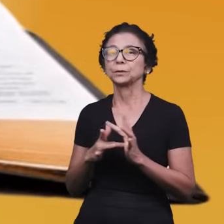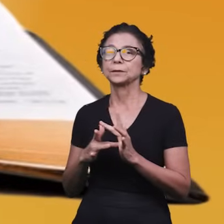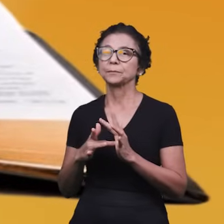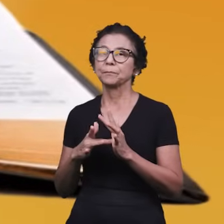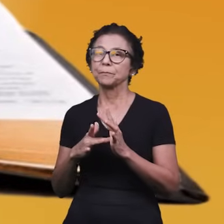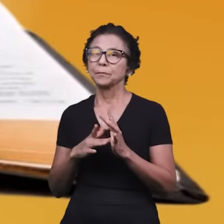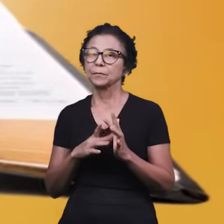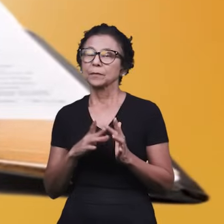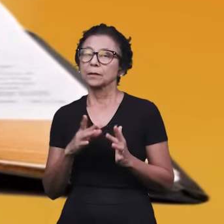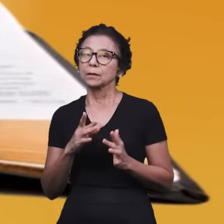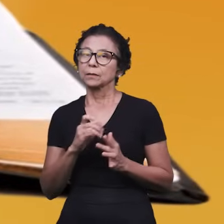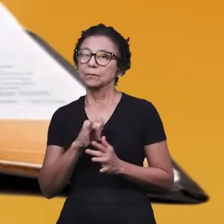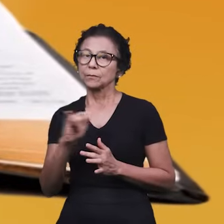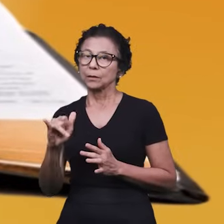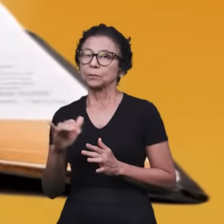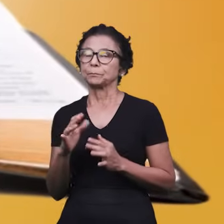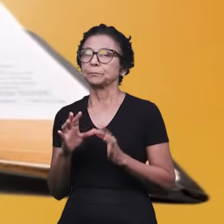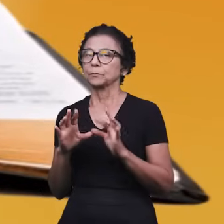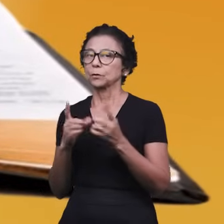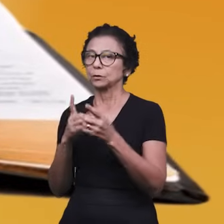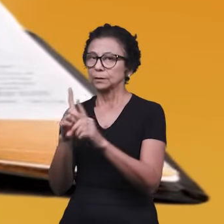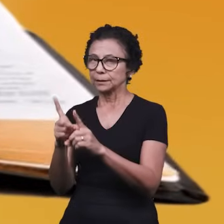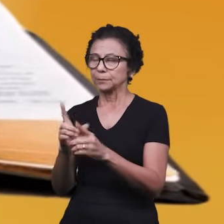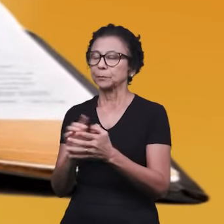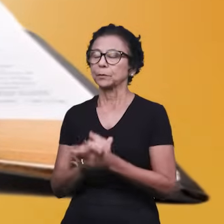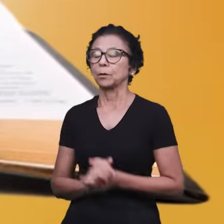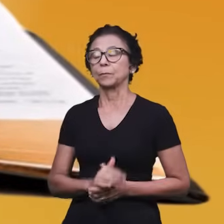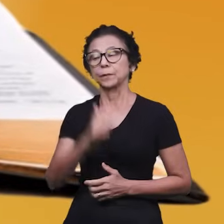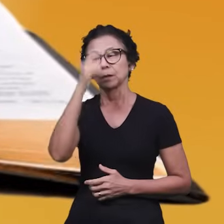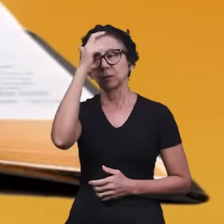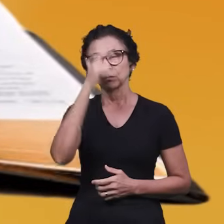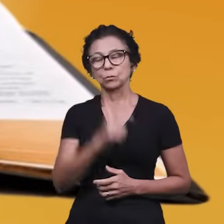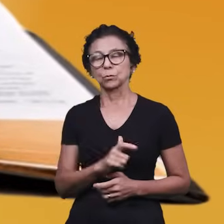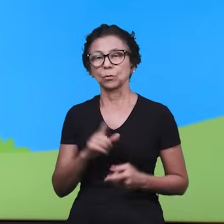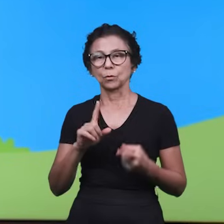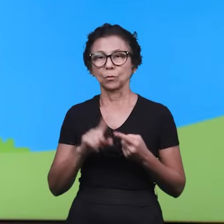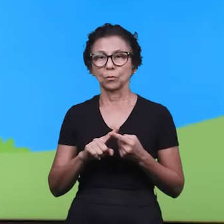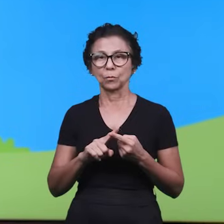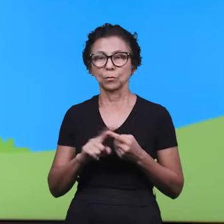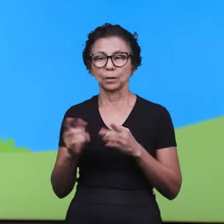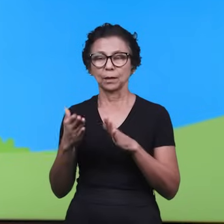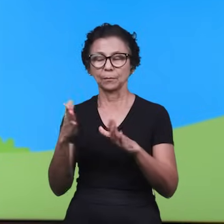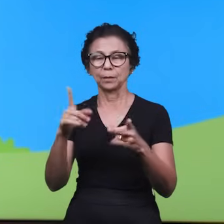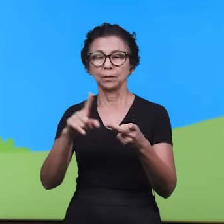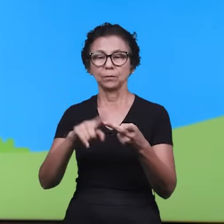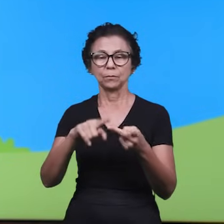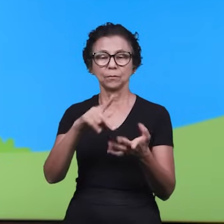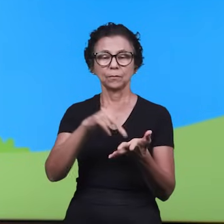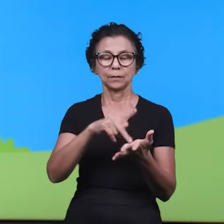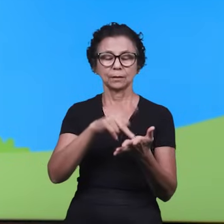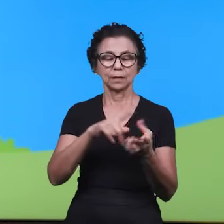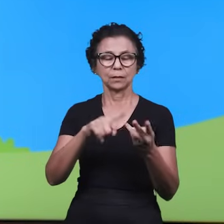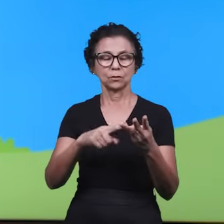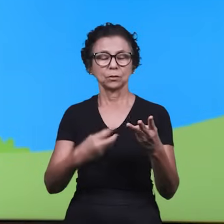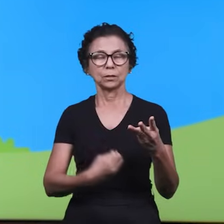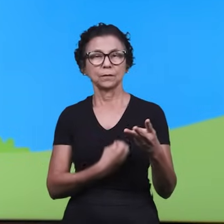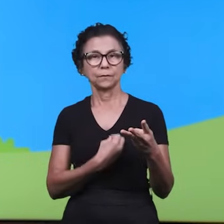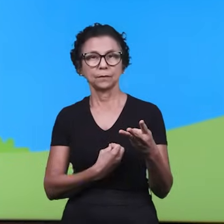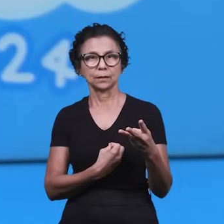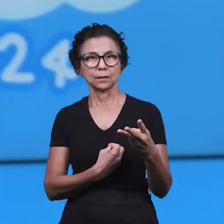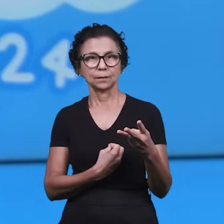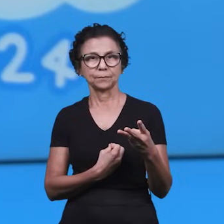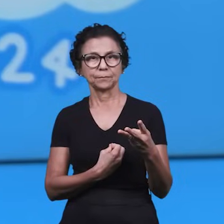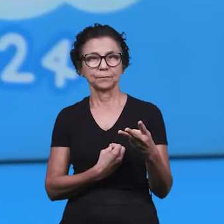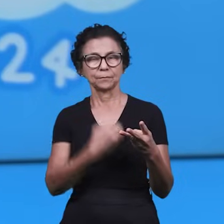caminho, a verdade e a vida. Louvado seja Deus, Jesus é o nosso único Salvador.